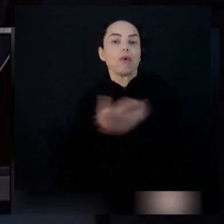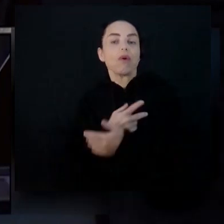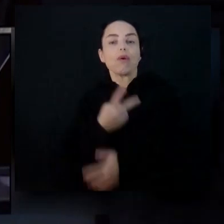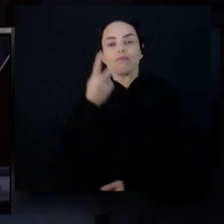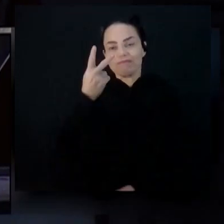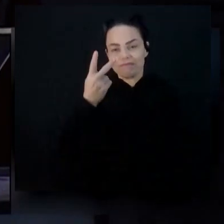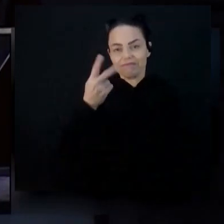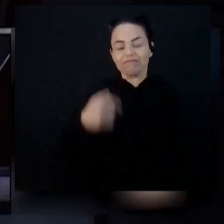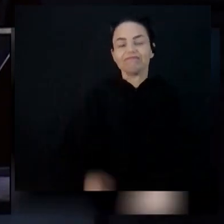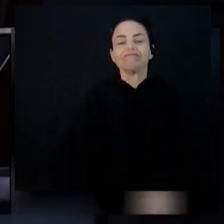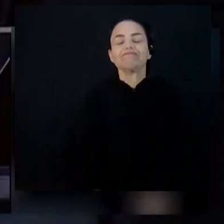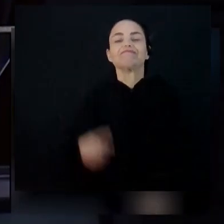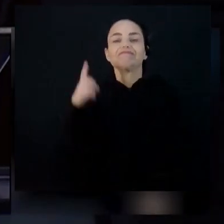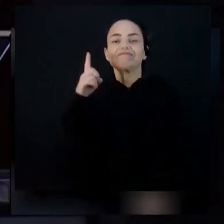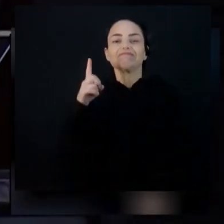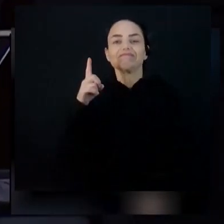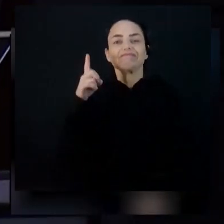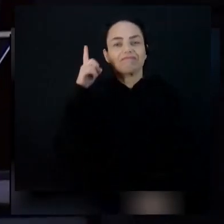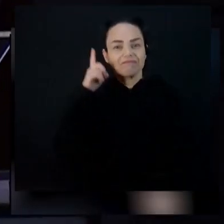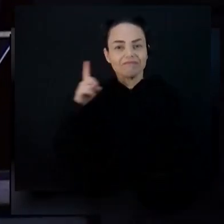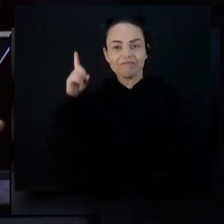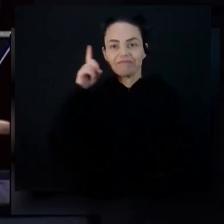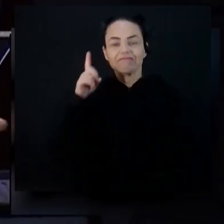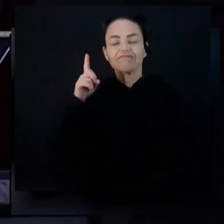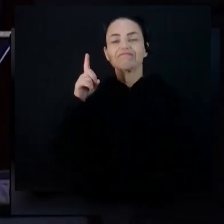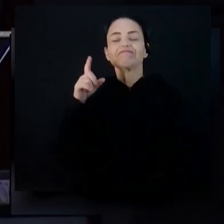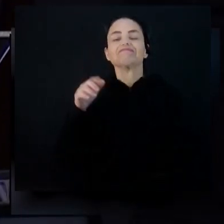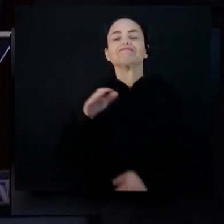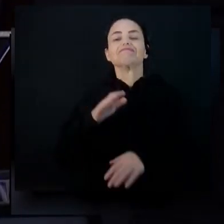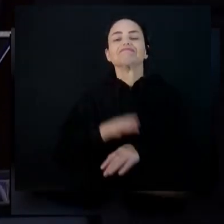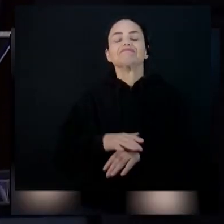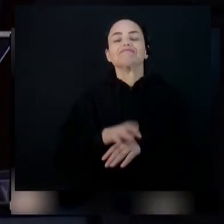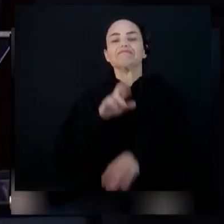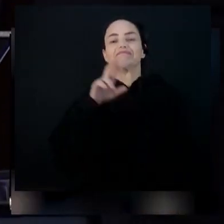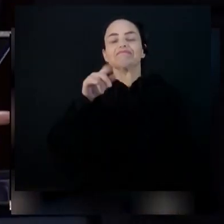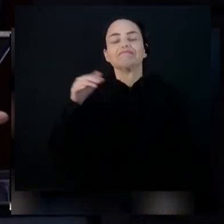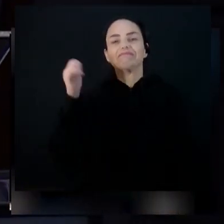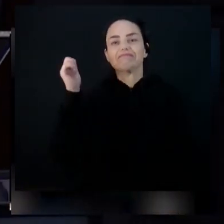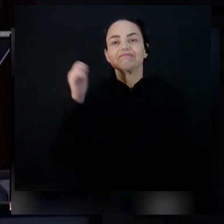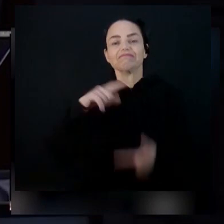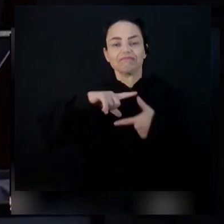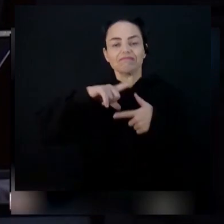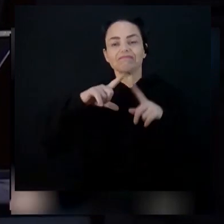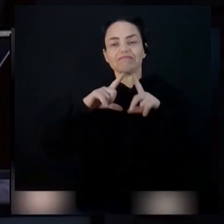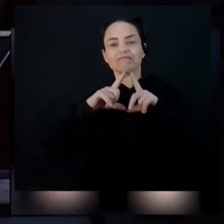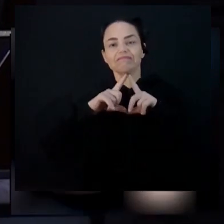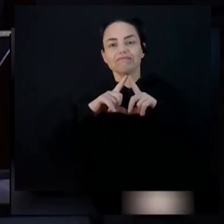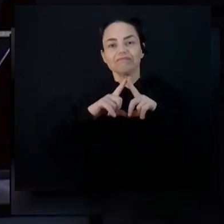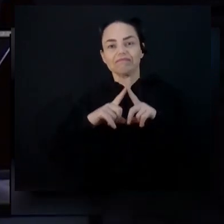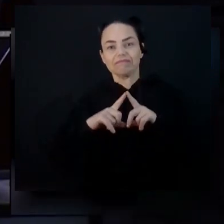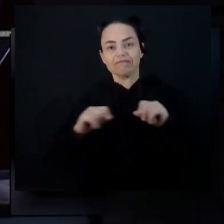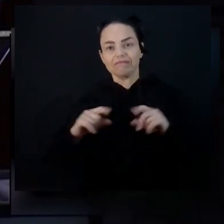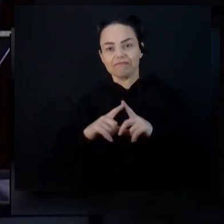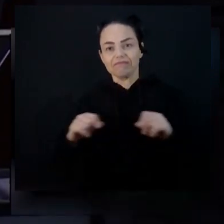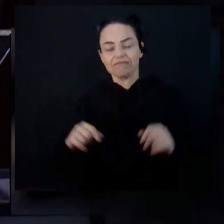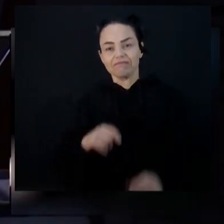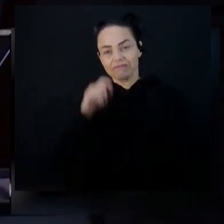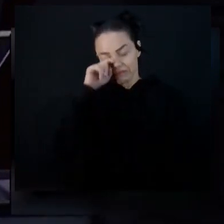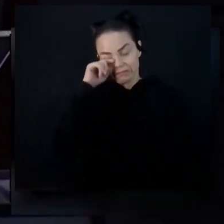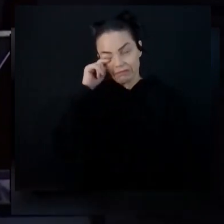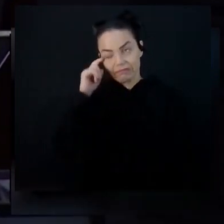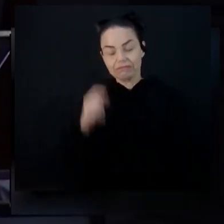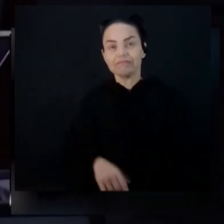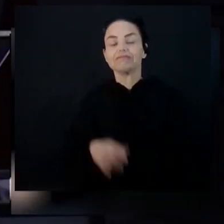sou deputado representando em Brasília, especialmente a cidade de Campinas. Eu fui votado em 580 municípios,